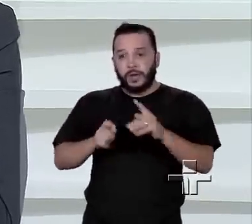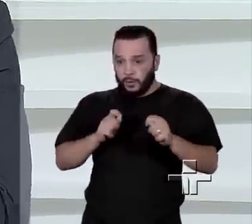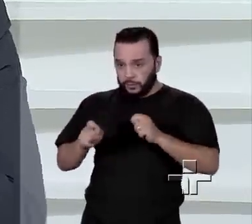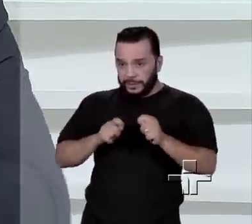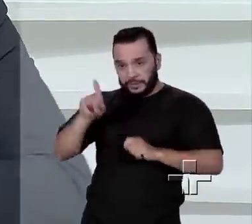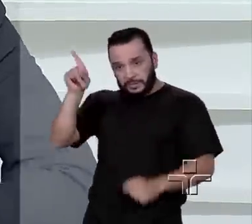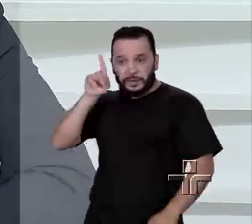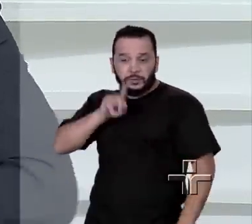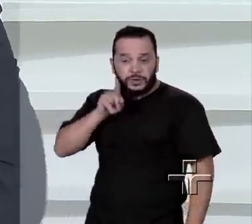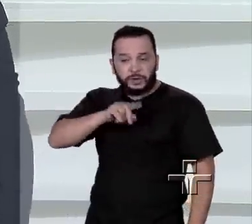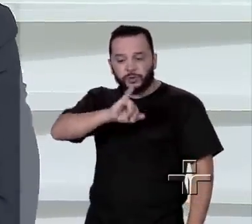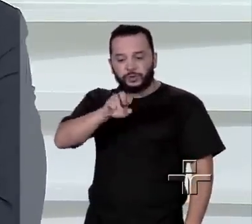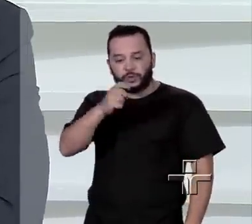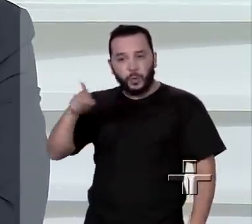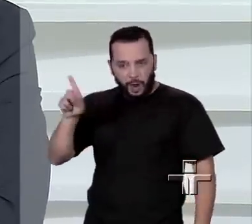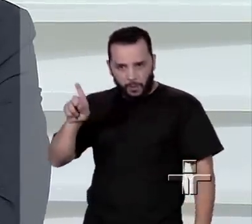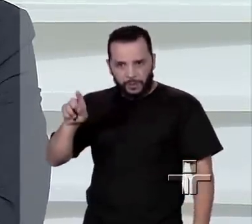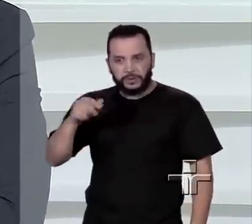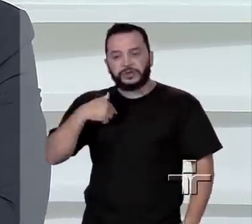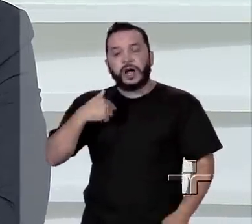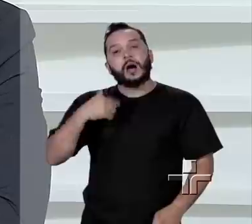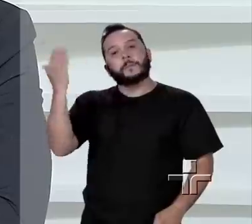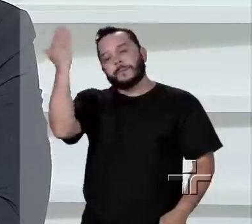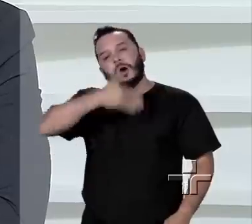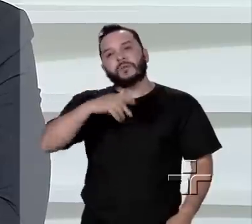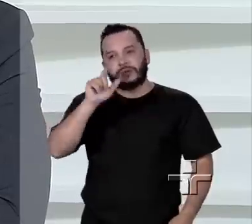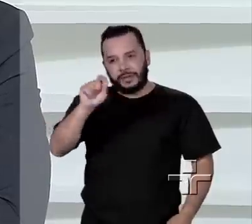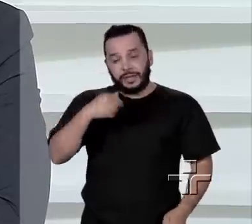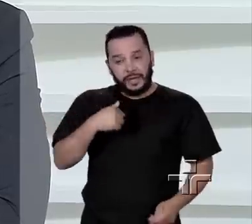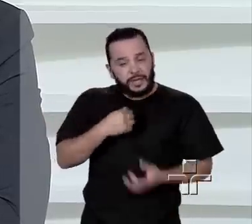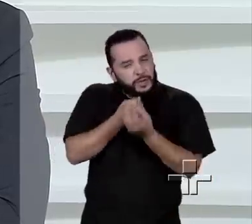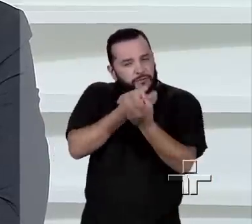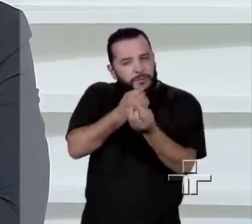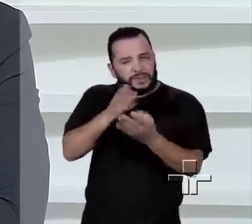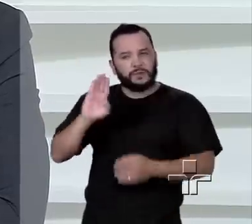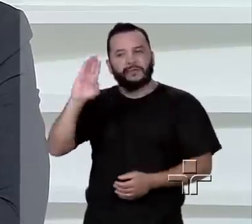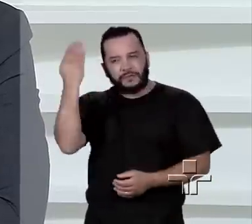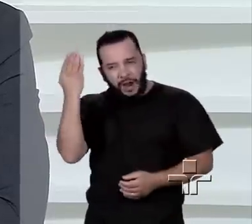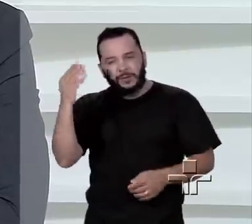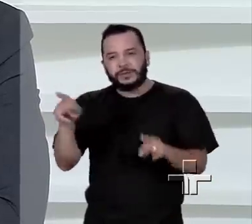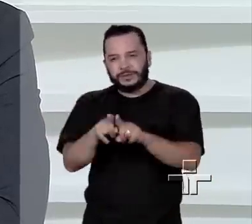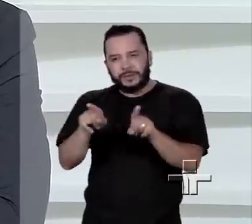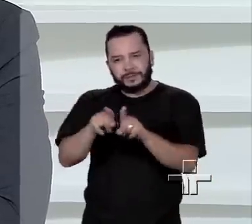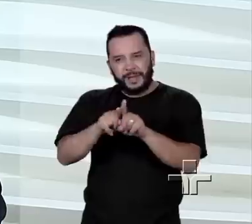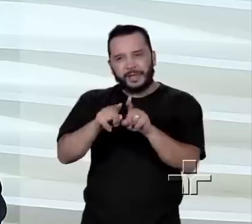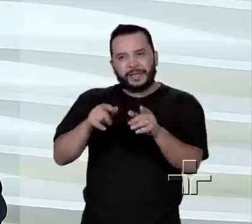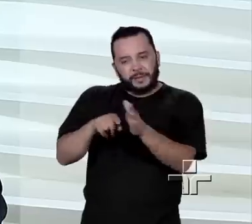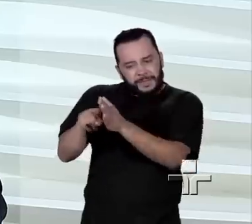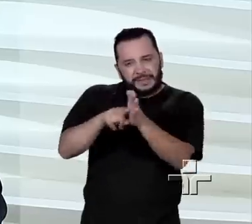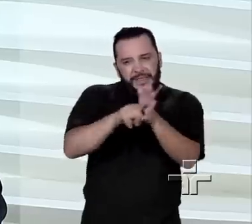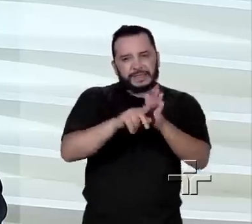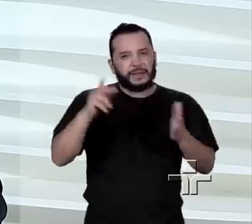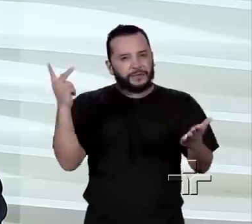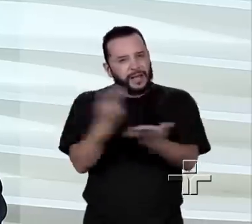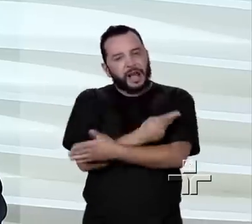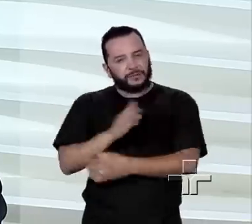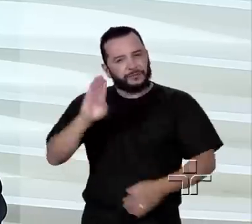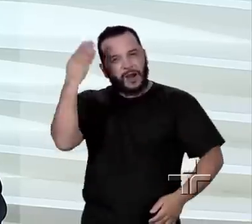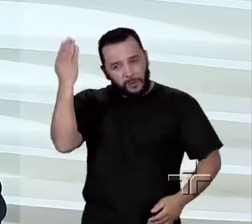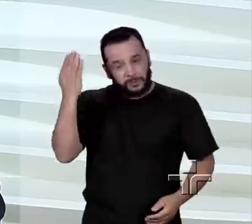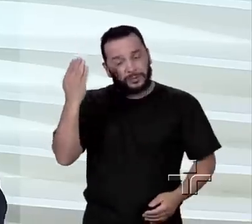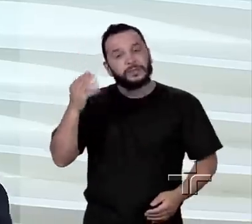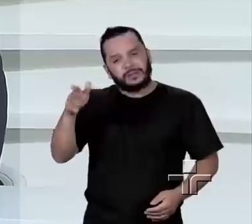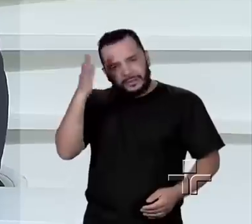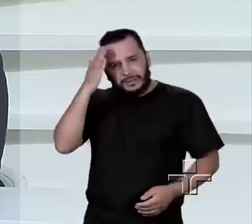esse economista foi comprovado que ele usou dados falsos, manipulou estatísticas para chegar a essa conclusão, tanto que a carreira acadêmica